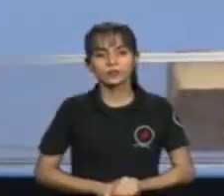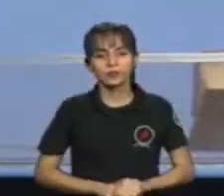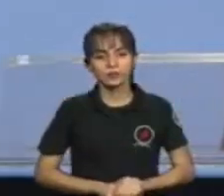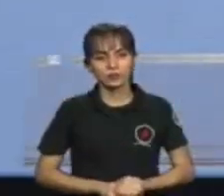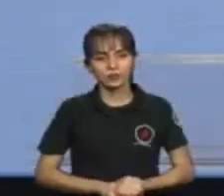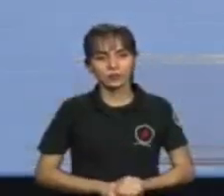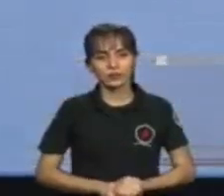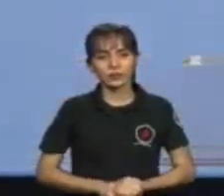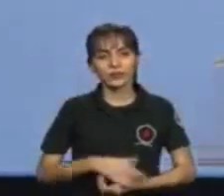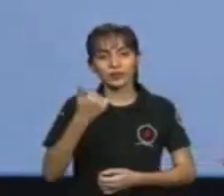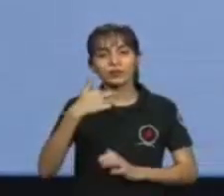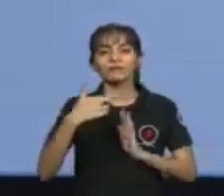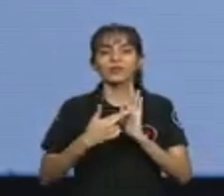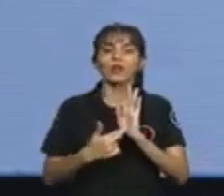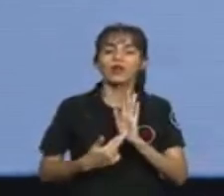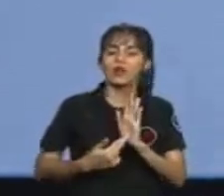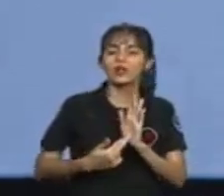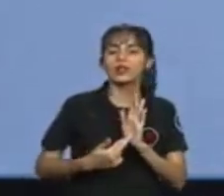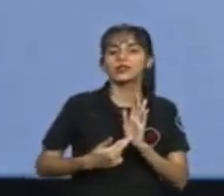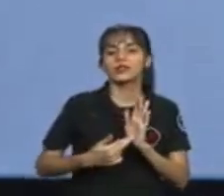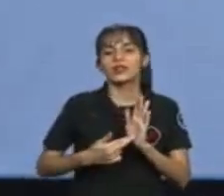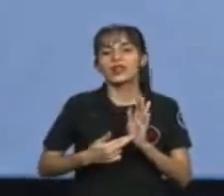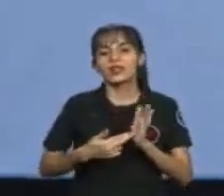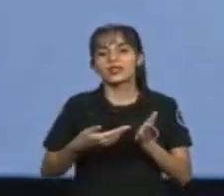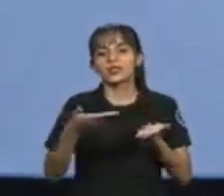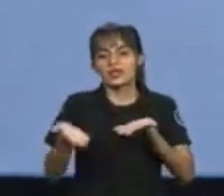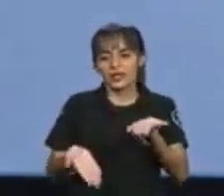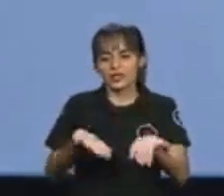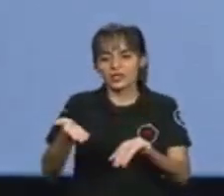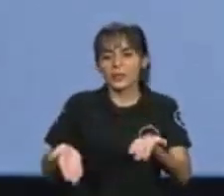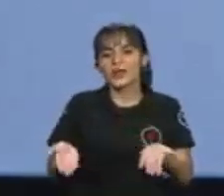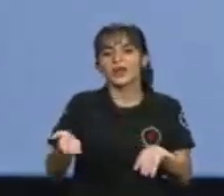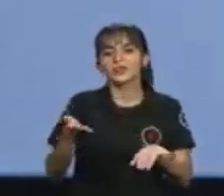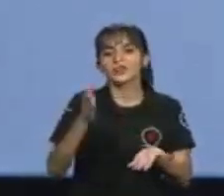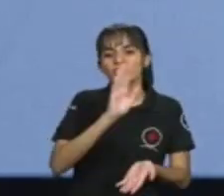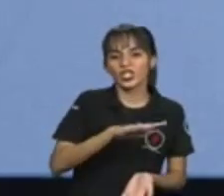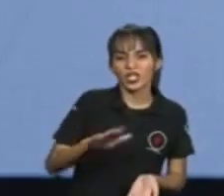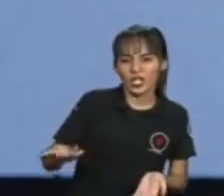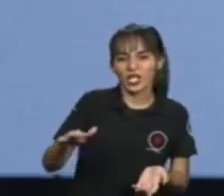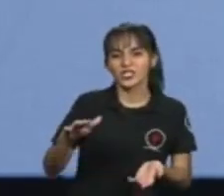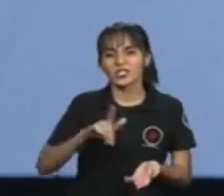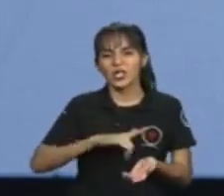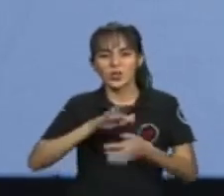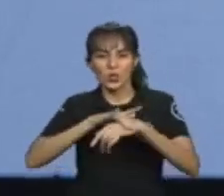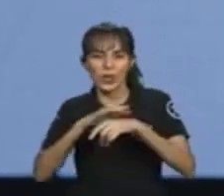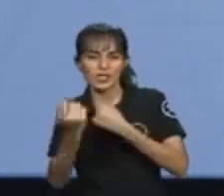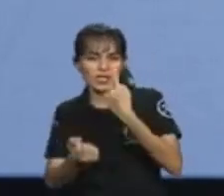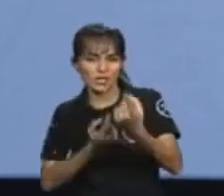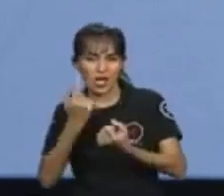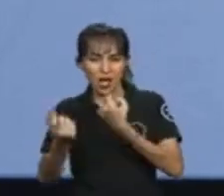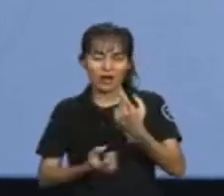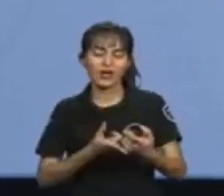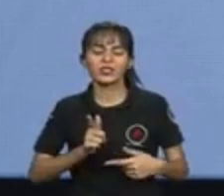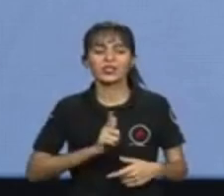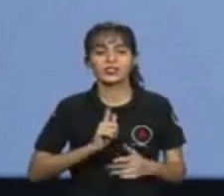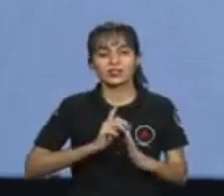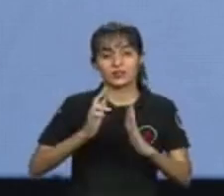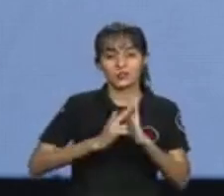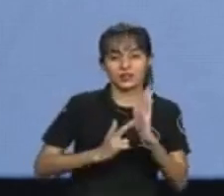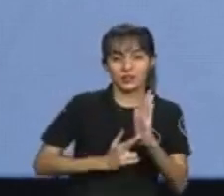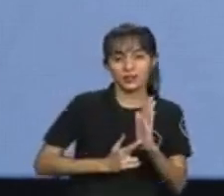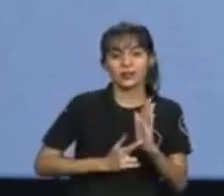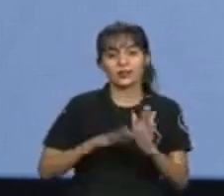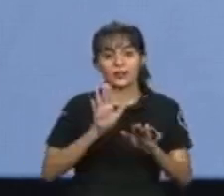o primeiro protocolo de atendimento para as crianças que têm doenças raras. E construímos o protocolo para